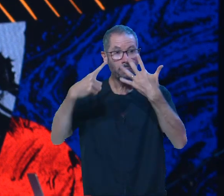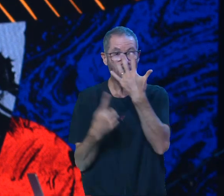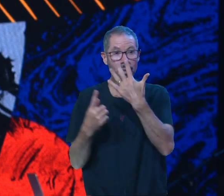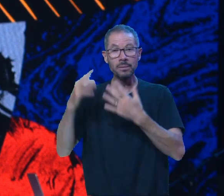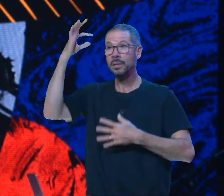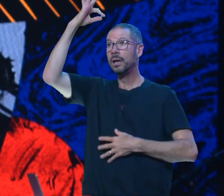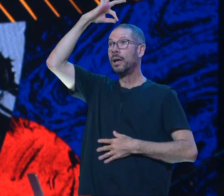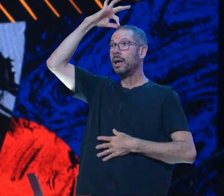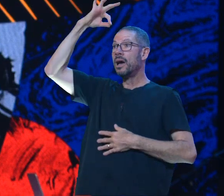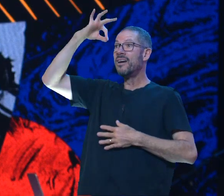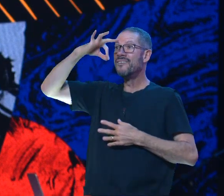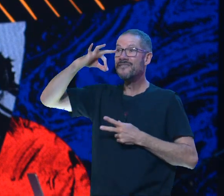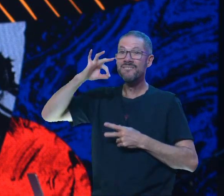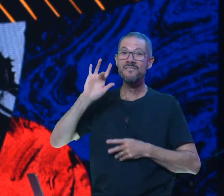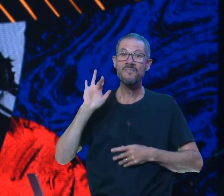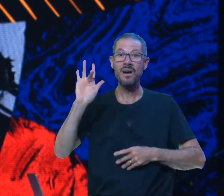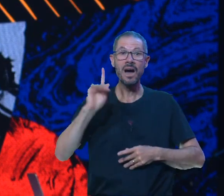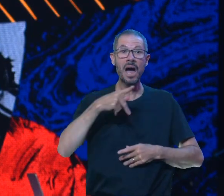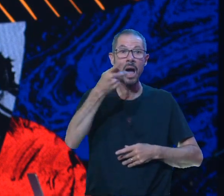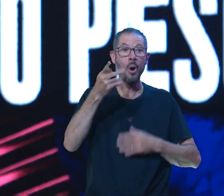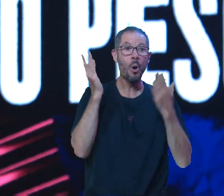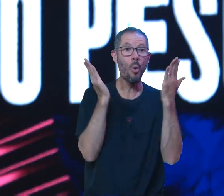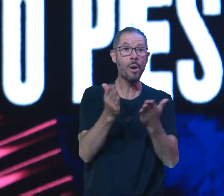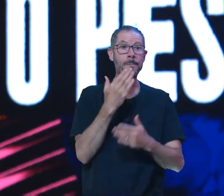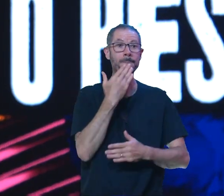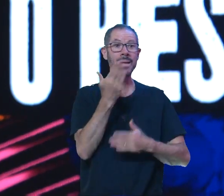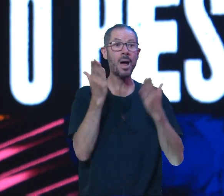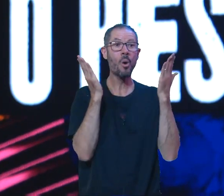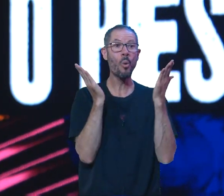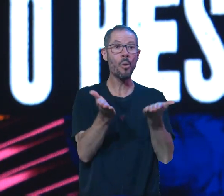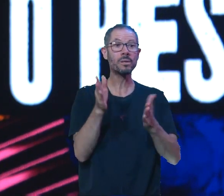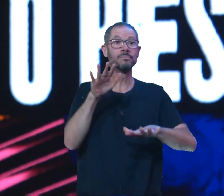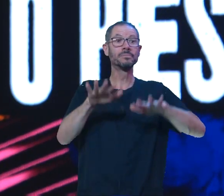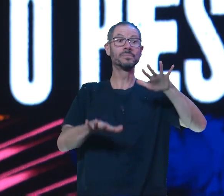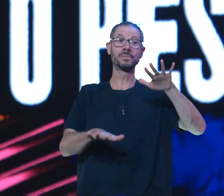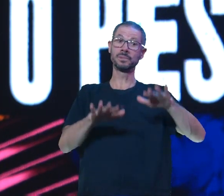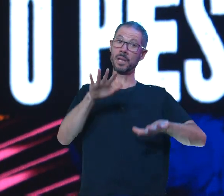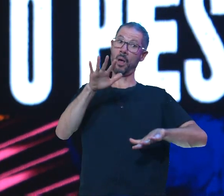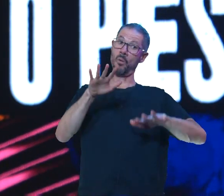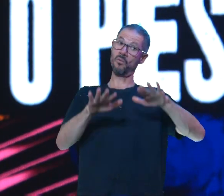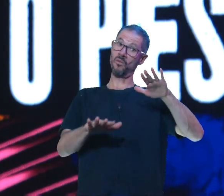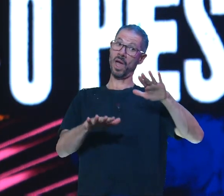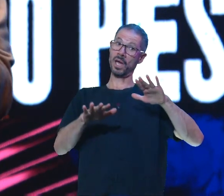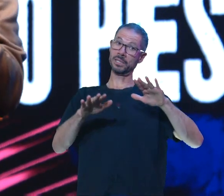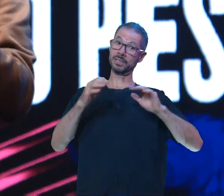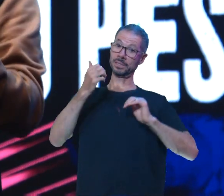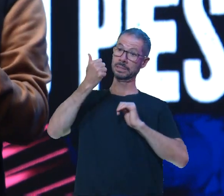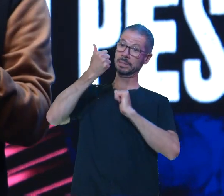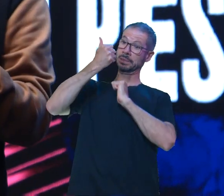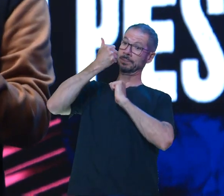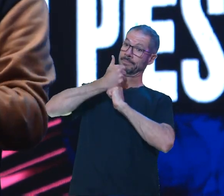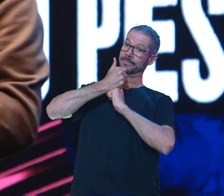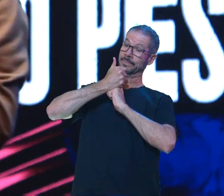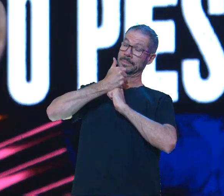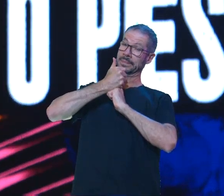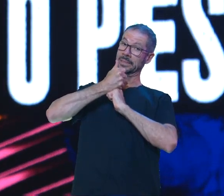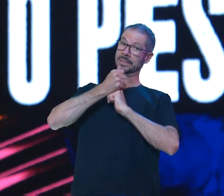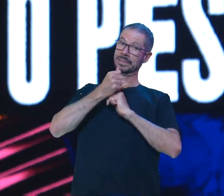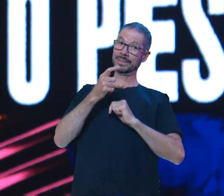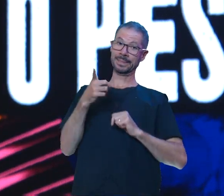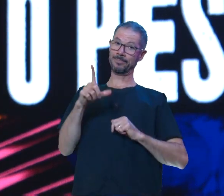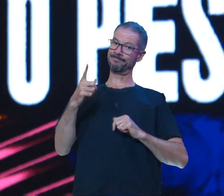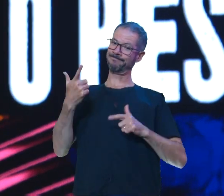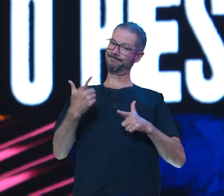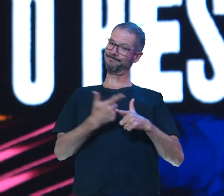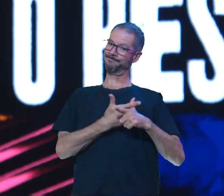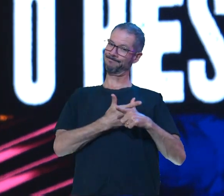Espírito Santo está falando para você agora, lá no teu lugar? Que talvez está tomando um lugar ou uma proporção que não